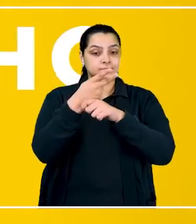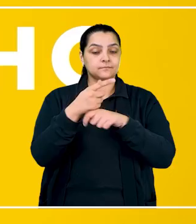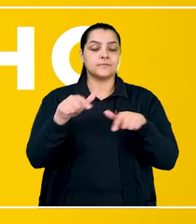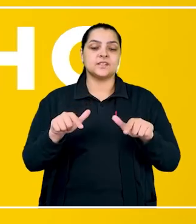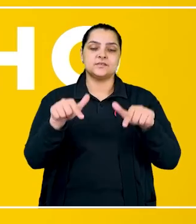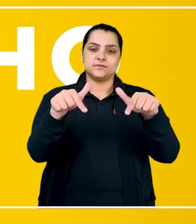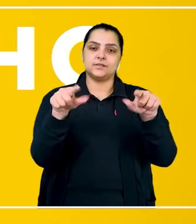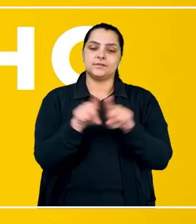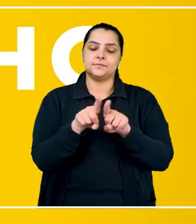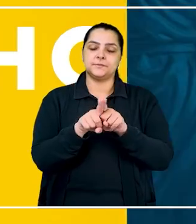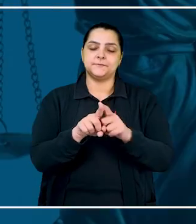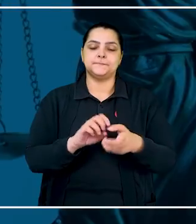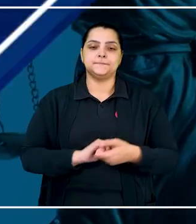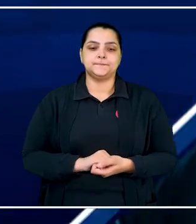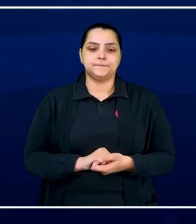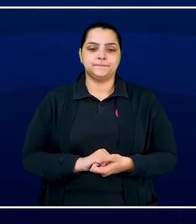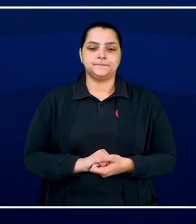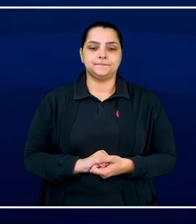demais, certificado.